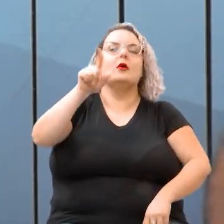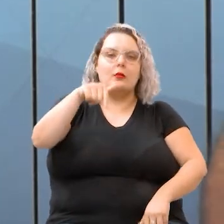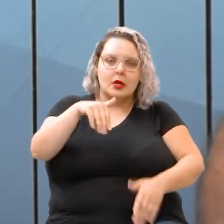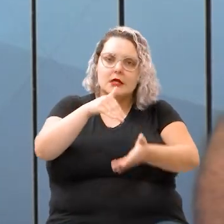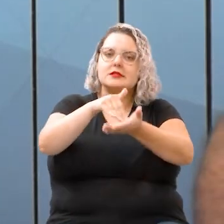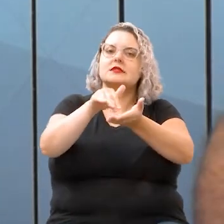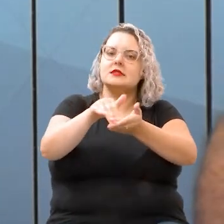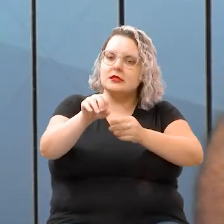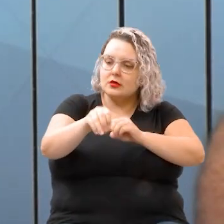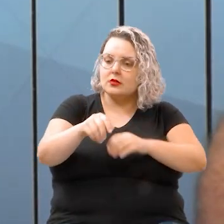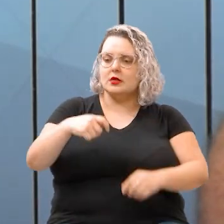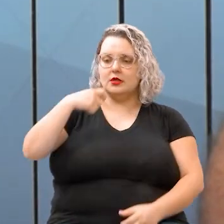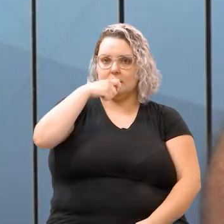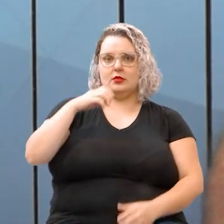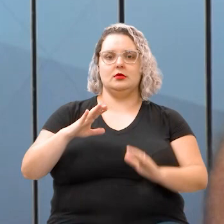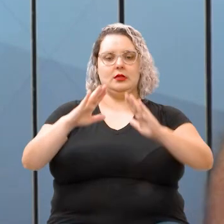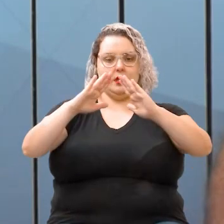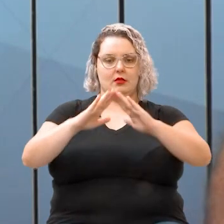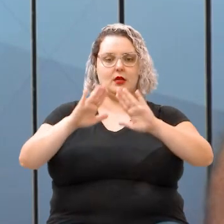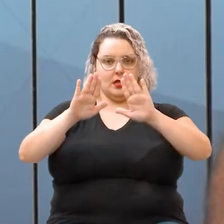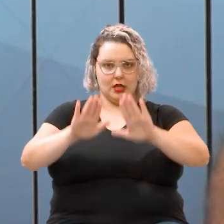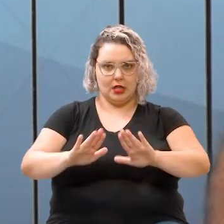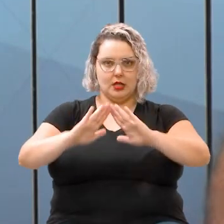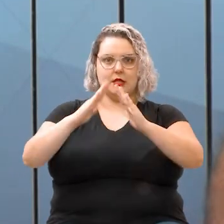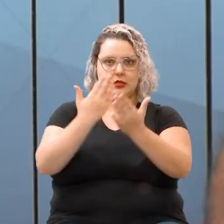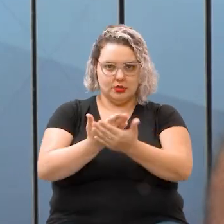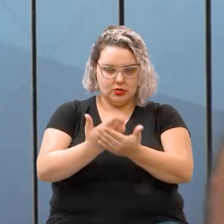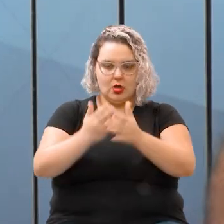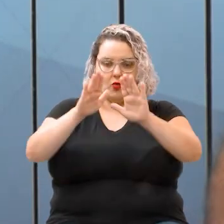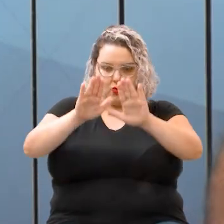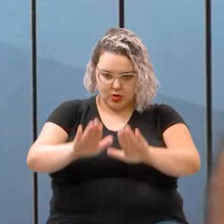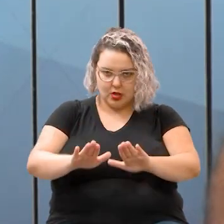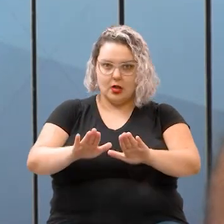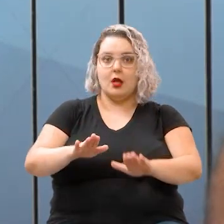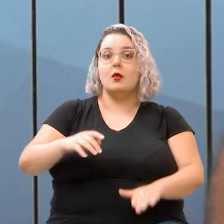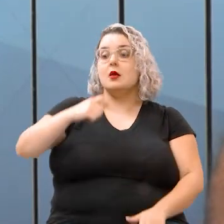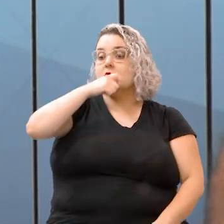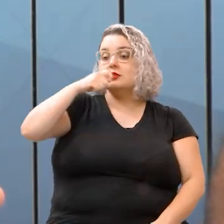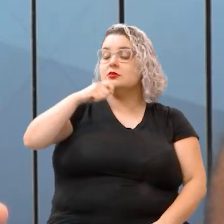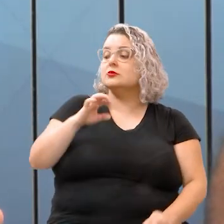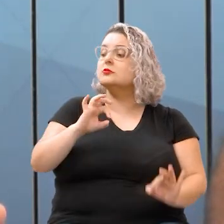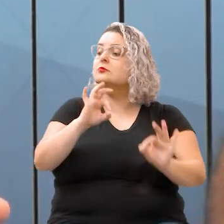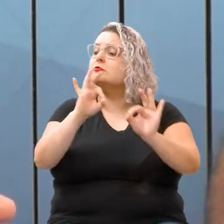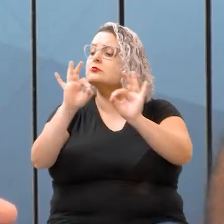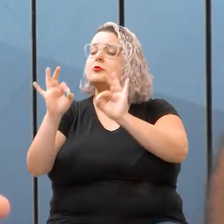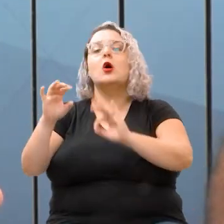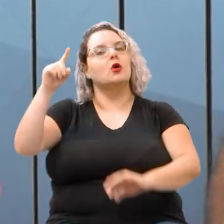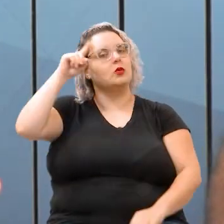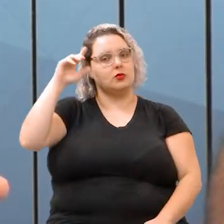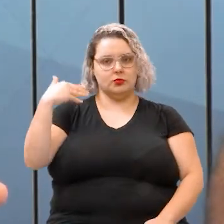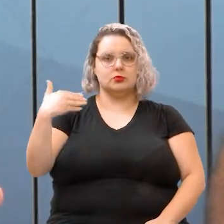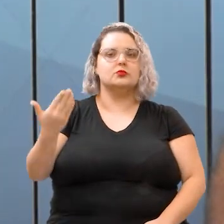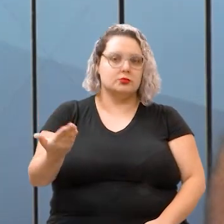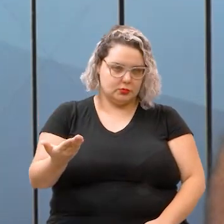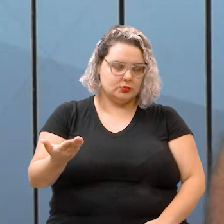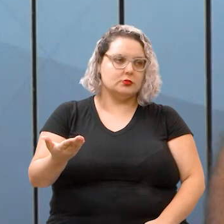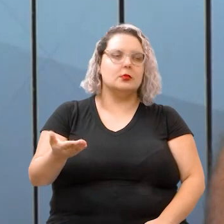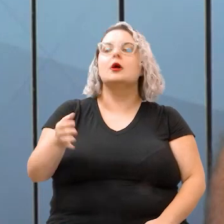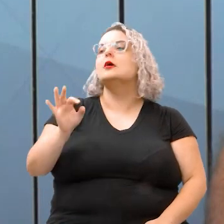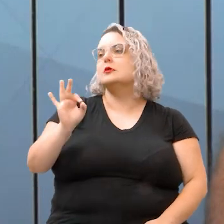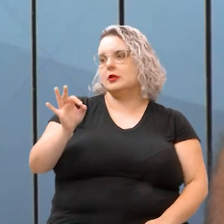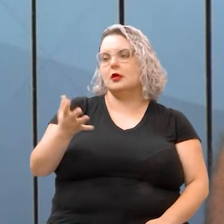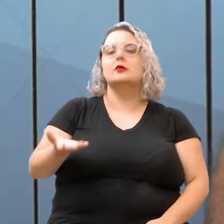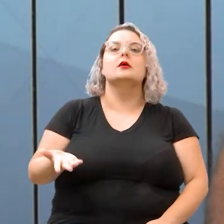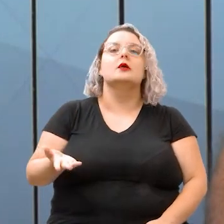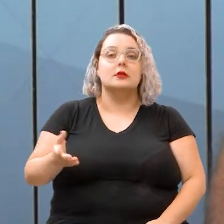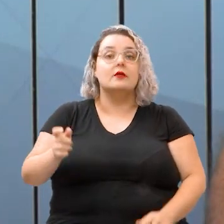E aí as escovinhas ficam nas escolas para que as professoras possam fazer a escovação supervisionada todos os dias. Né? Então a gente faz a